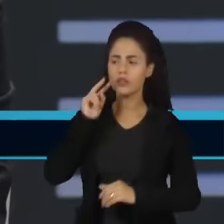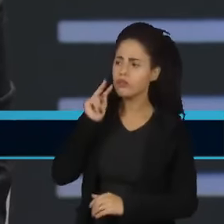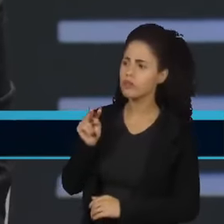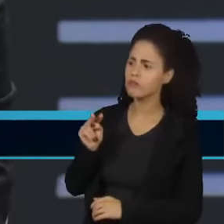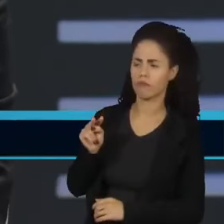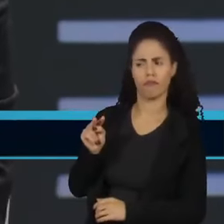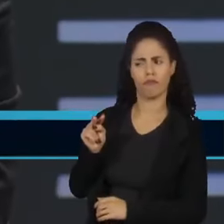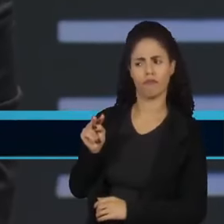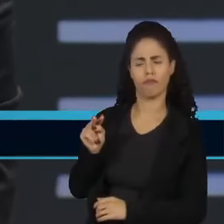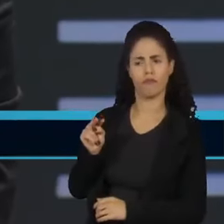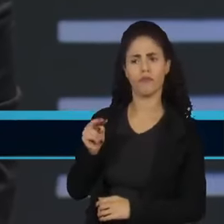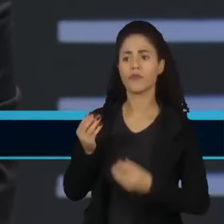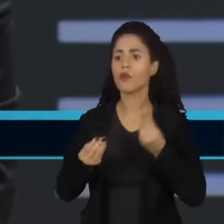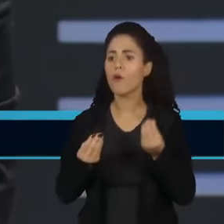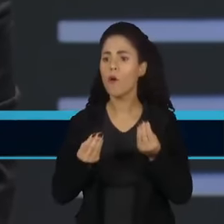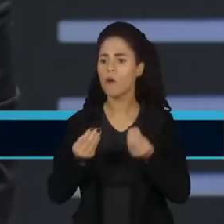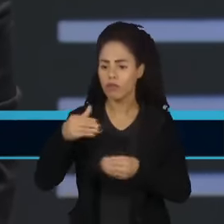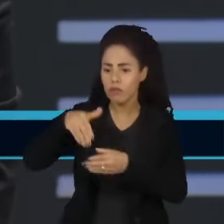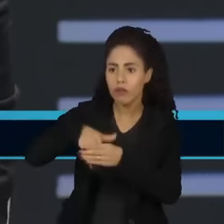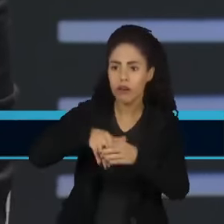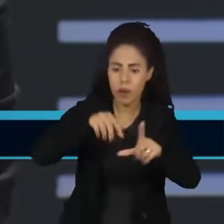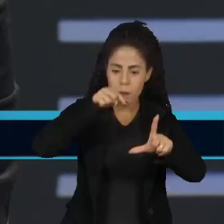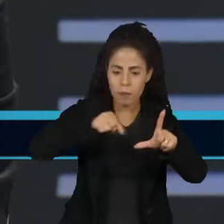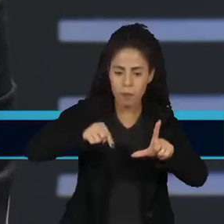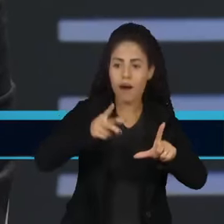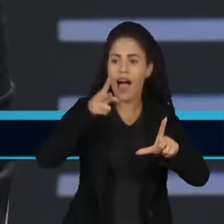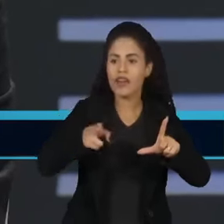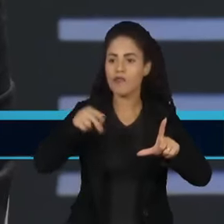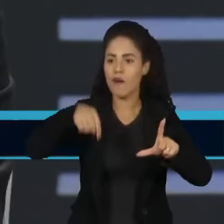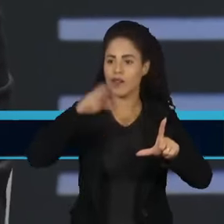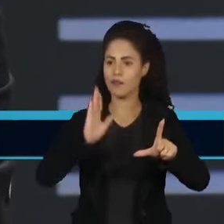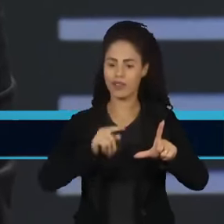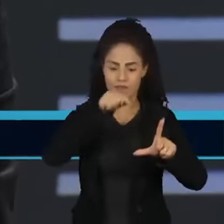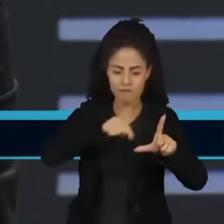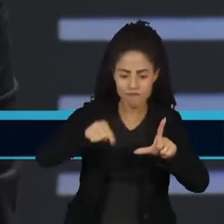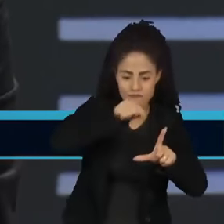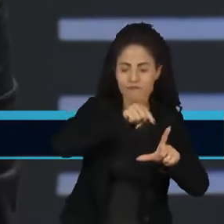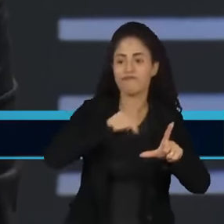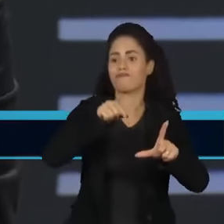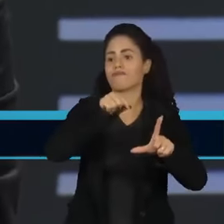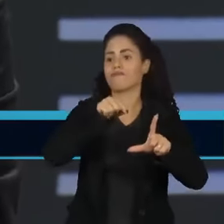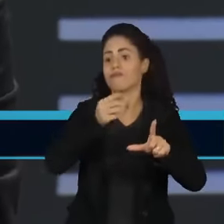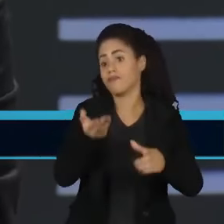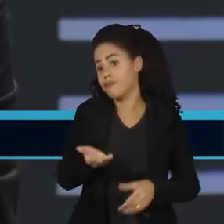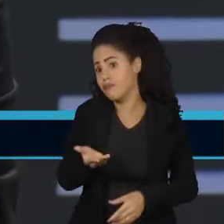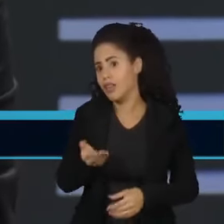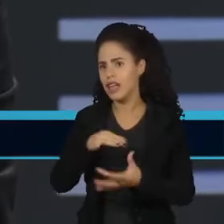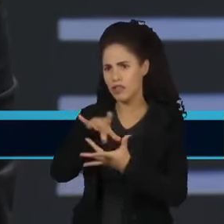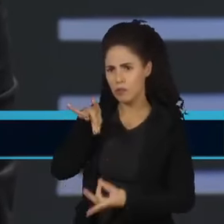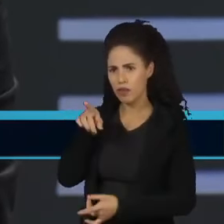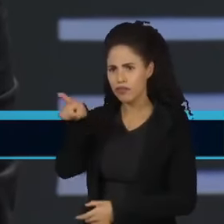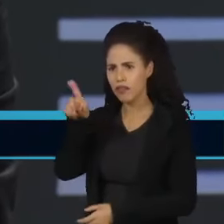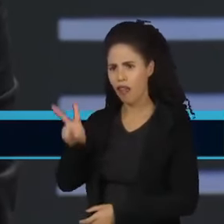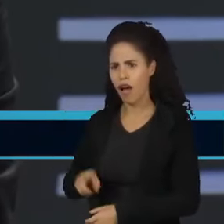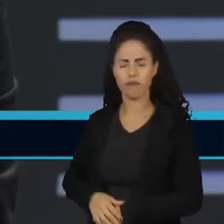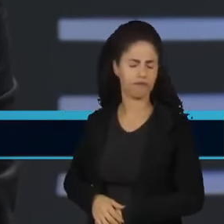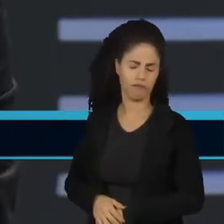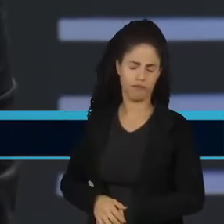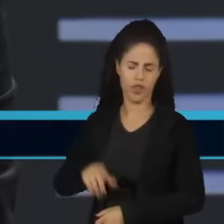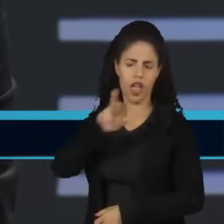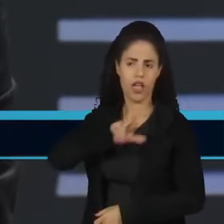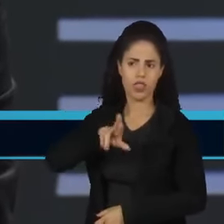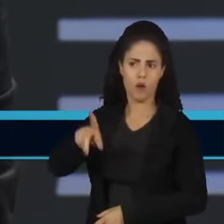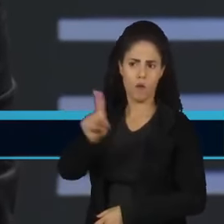tivesse boletim de urna eletrônica. Quer dizer, então veja, não é uma democracia. Ele